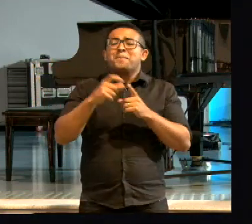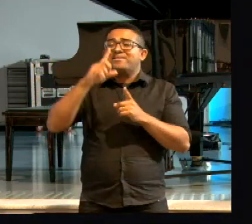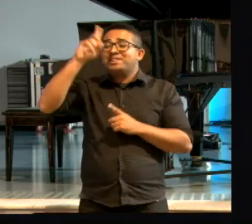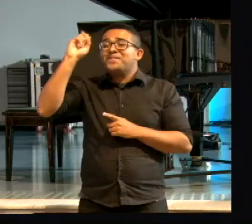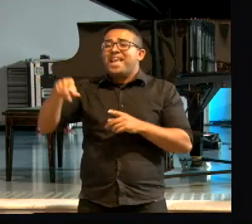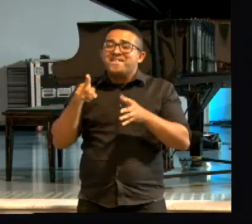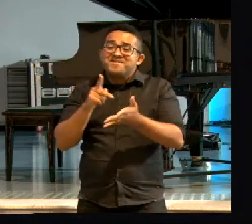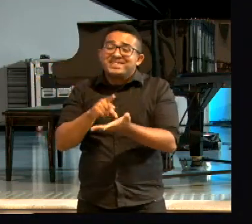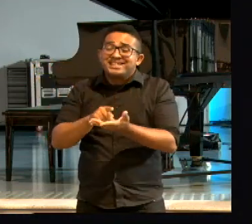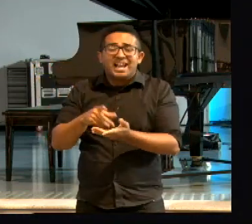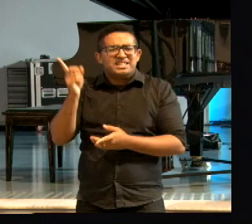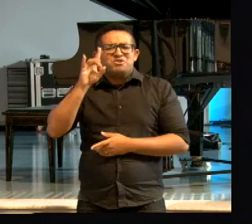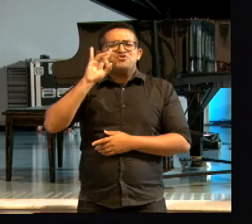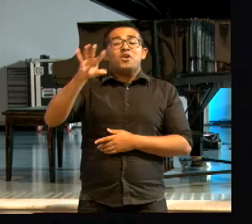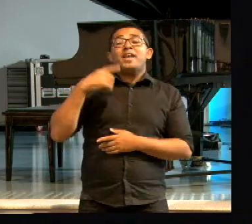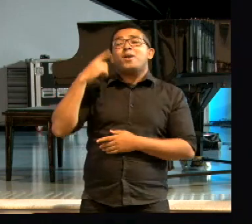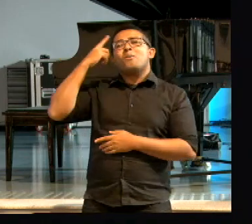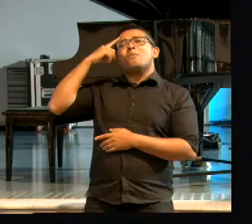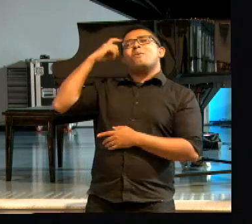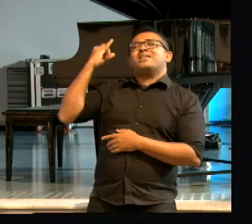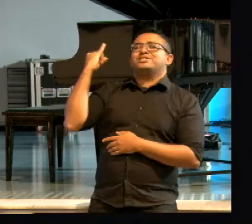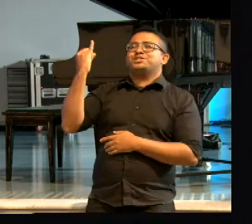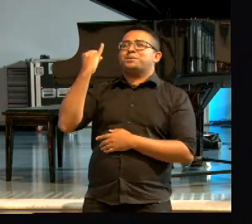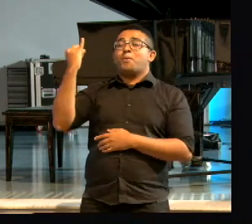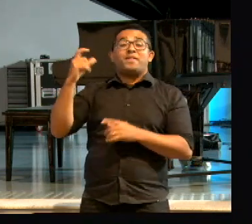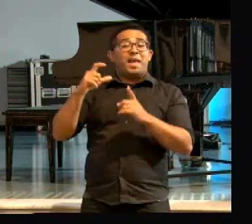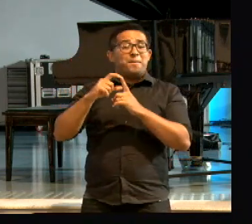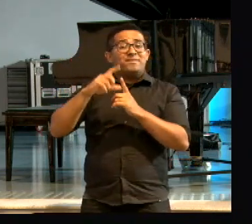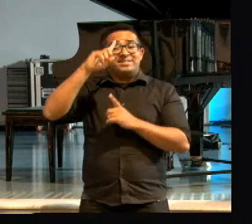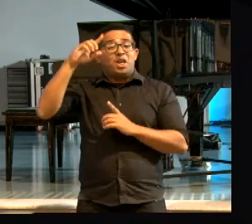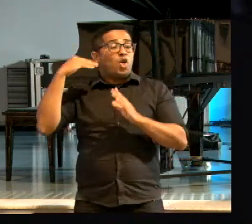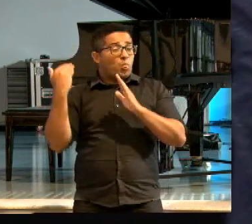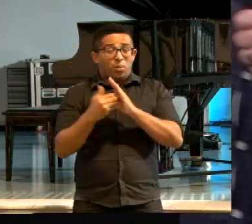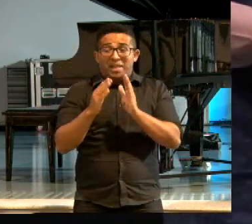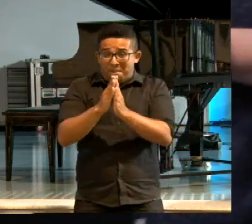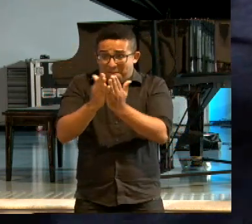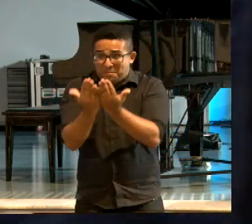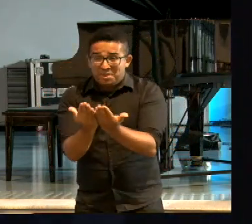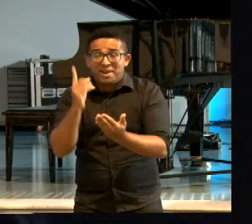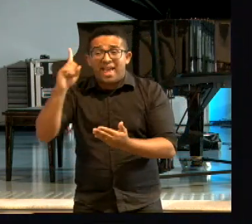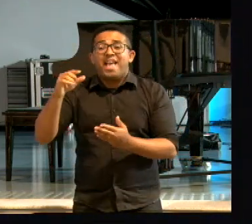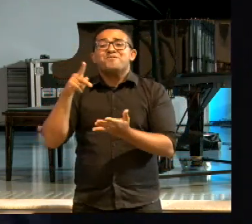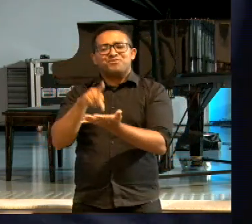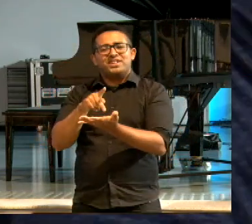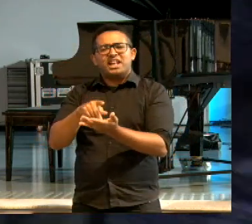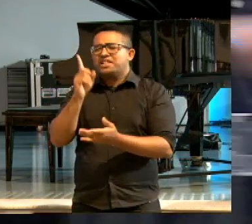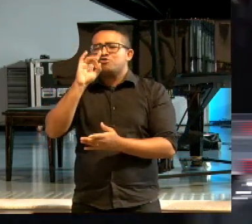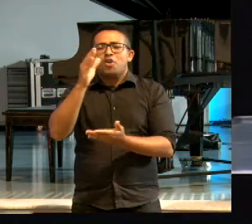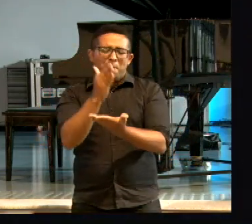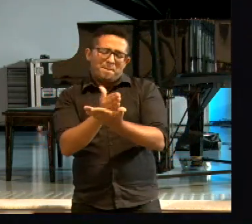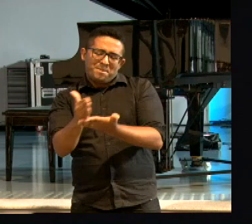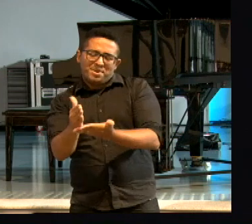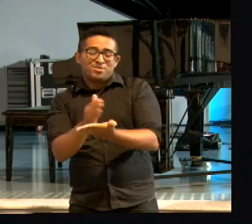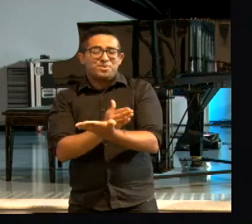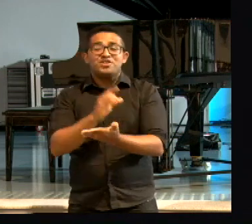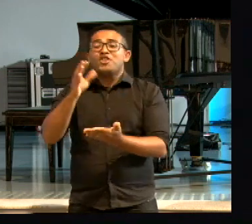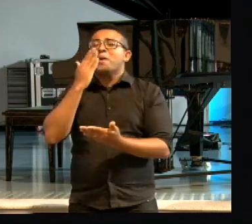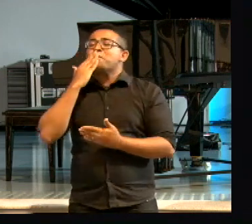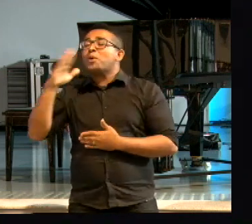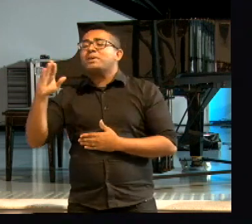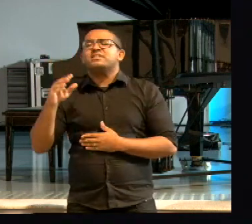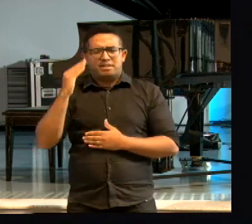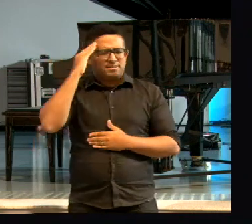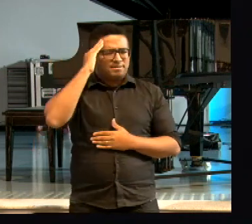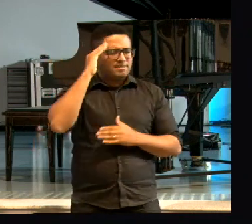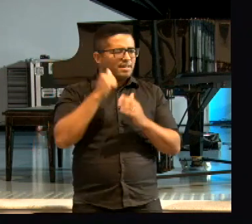não apenas naquele assunto que nos interessa. Ele está dizendo que a palavra de Deus, toda ela, é a verdade, e não apenas a parte das promessas. Quem está entendendo,